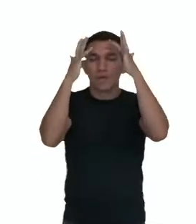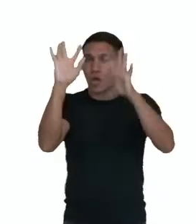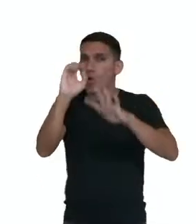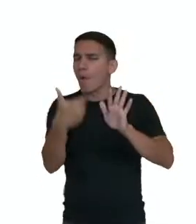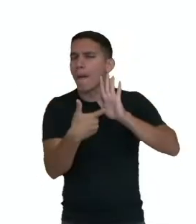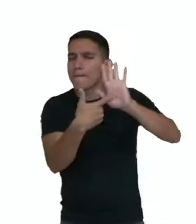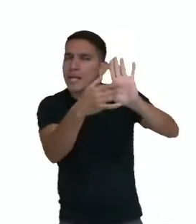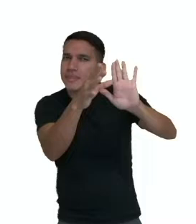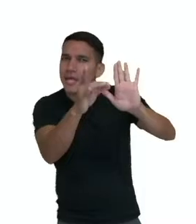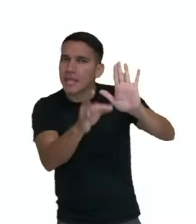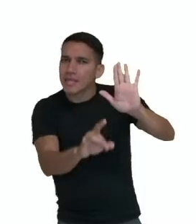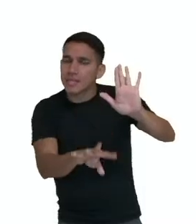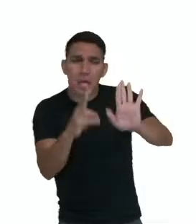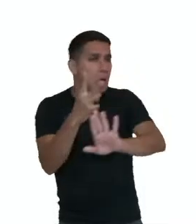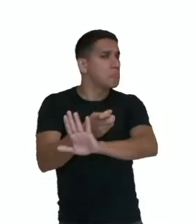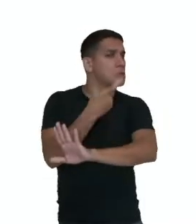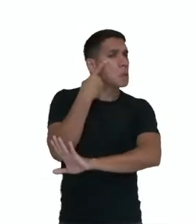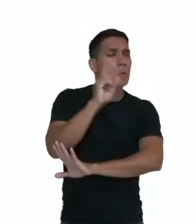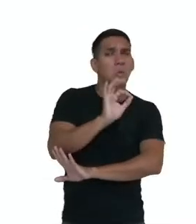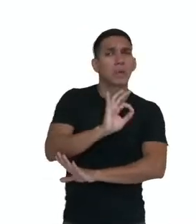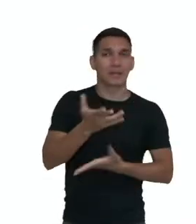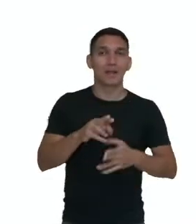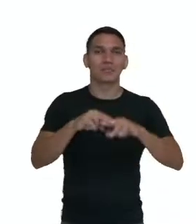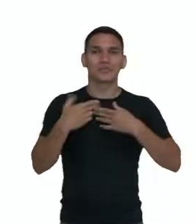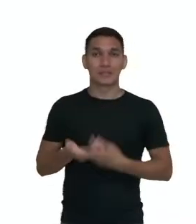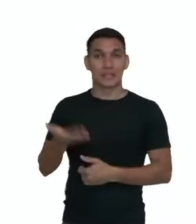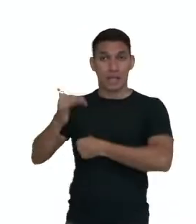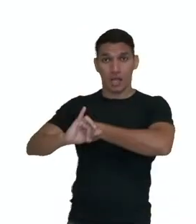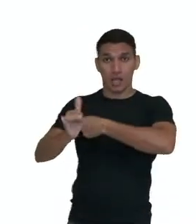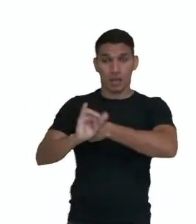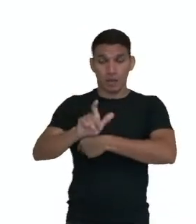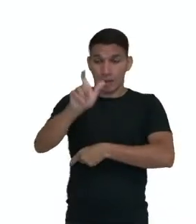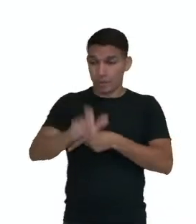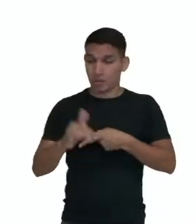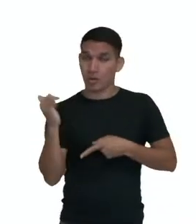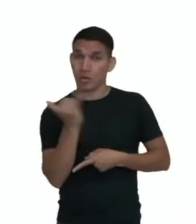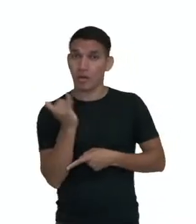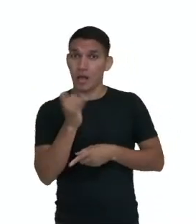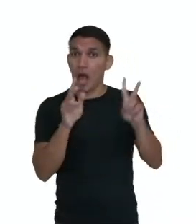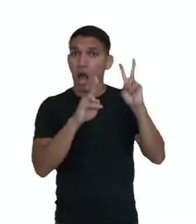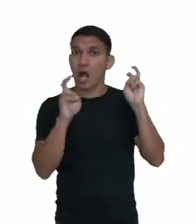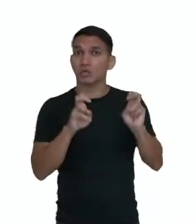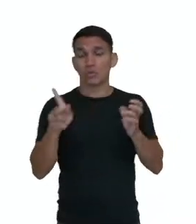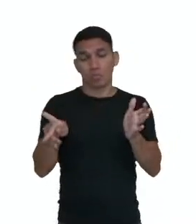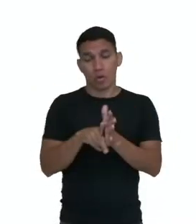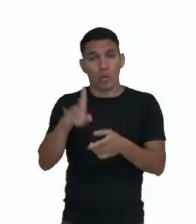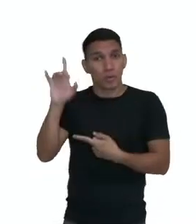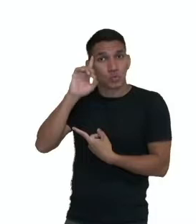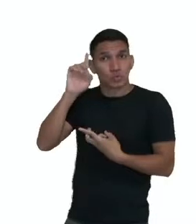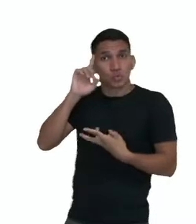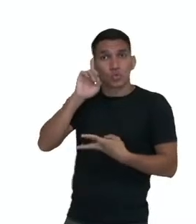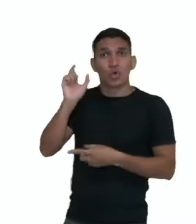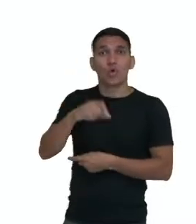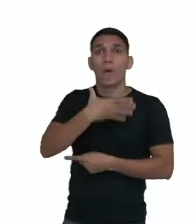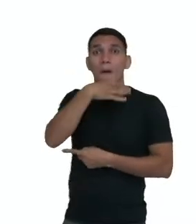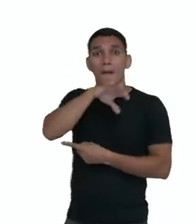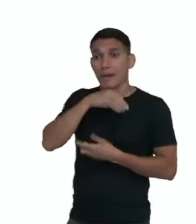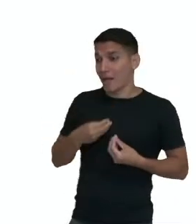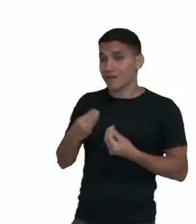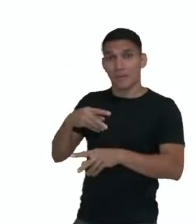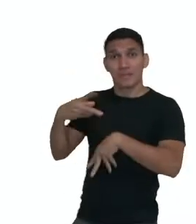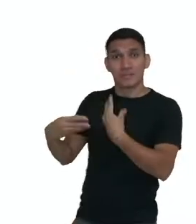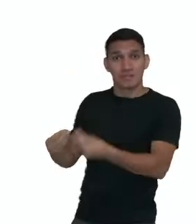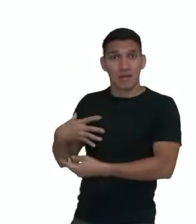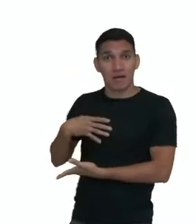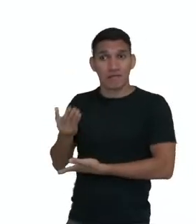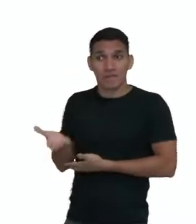imperceptível. Como no caso da crônica lida, o narrador personagem escreve sobre um fato cotidiano, de um pai que dá um presente ao